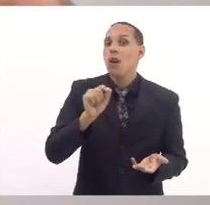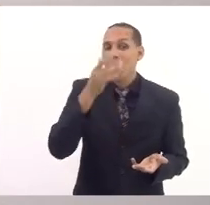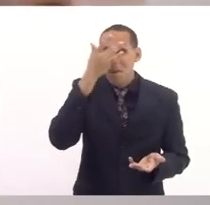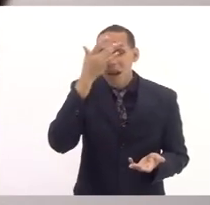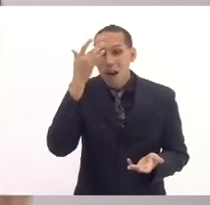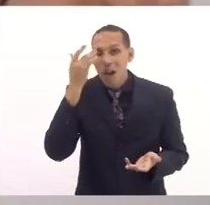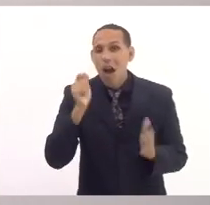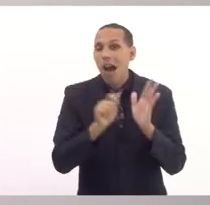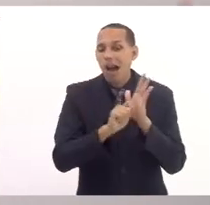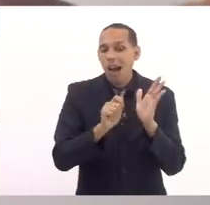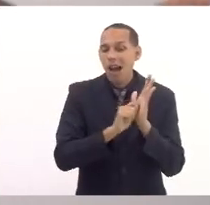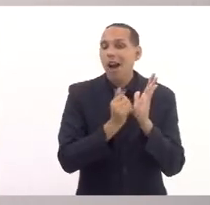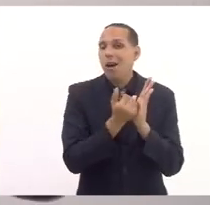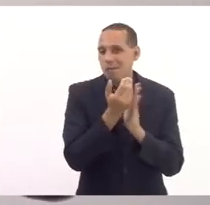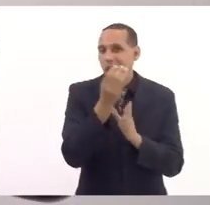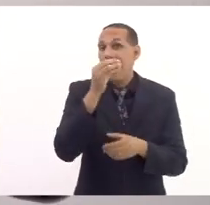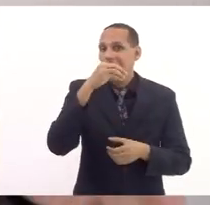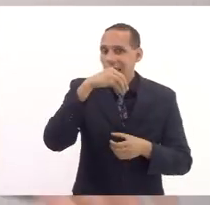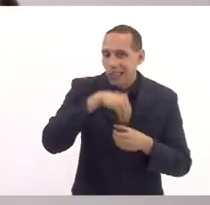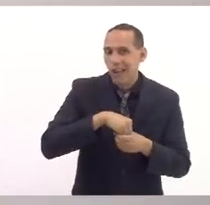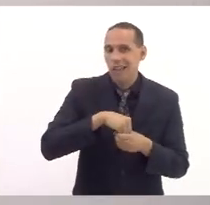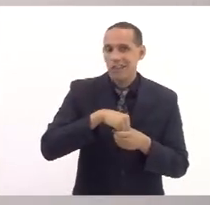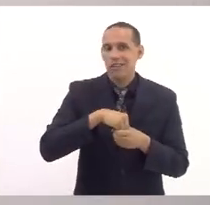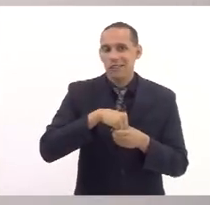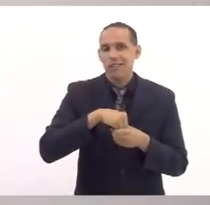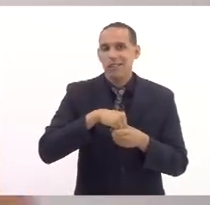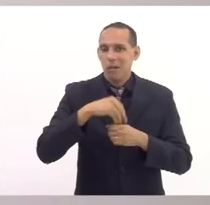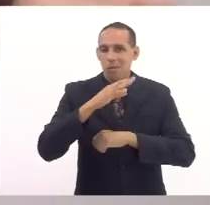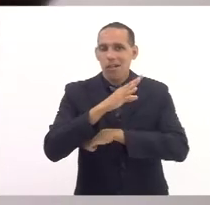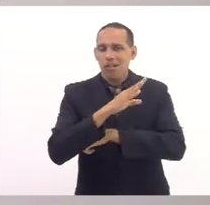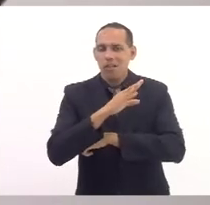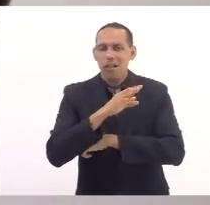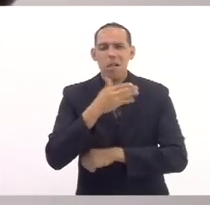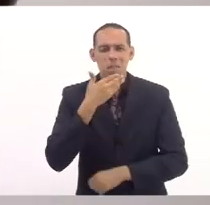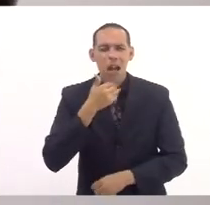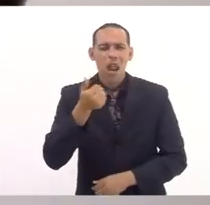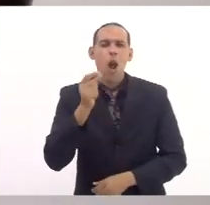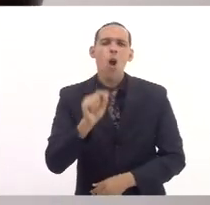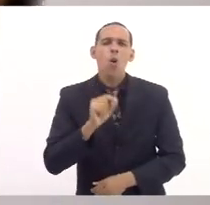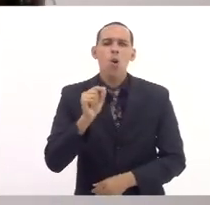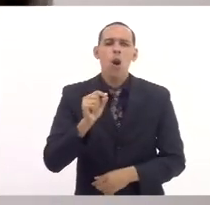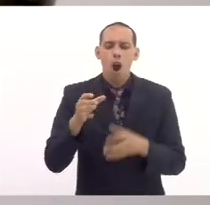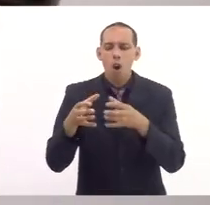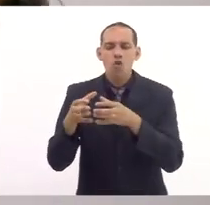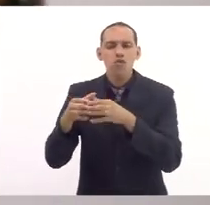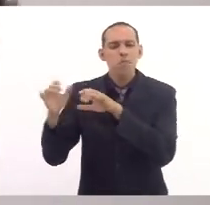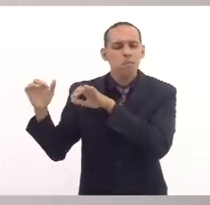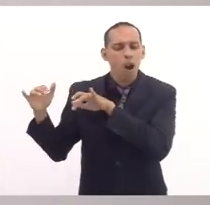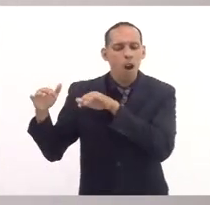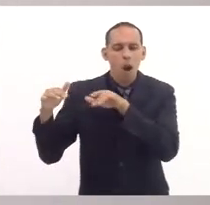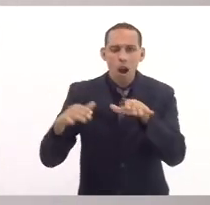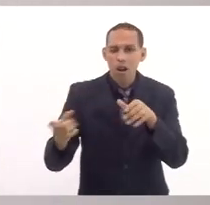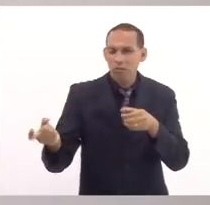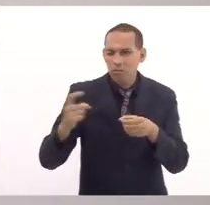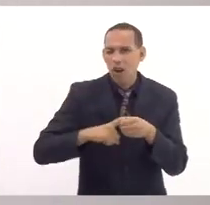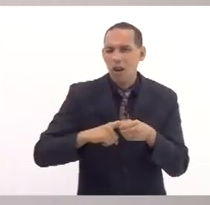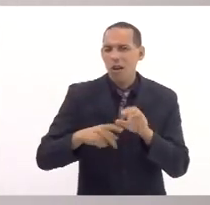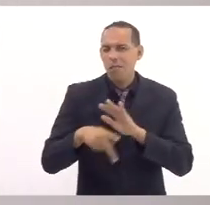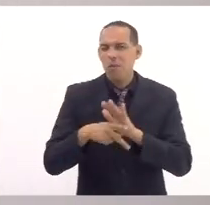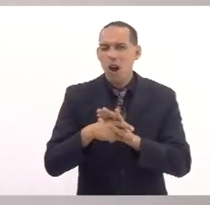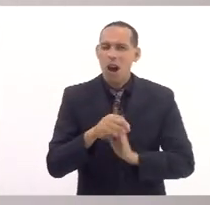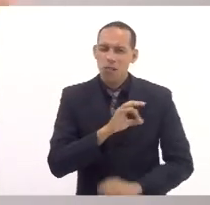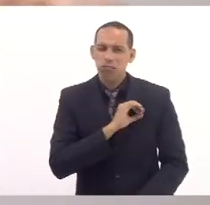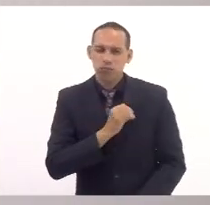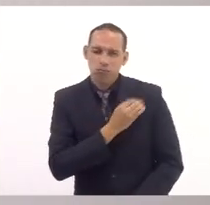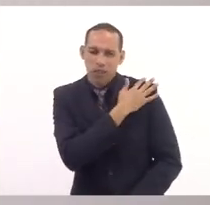que se dá dentro da própria plataforma. Não seria o caso de voltar com o batalhão anterior, que tinha um batalhão da Polícia